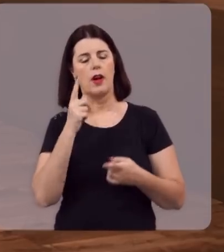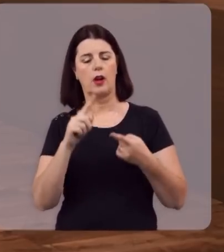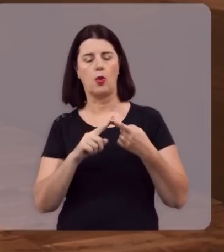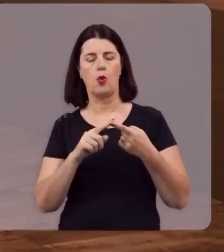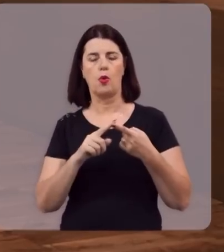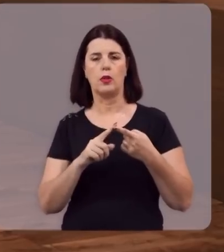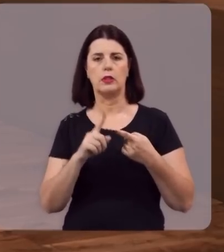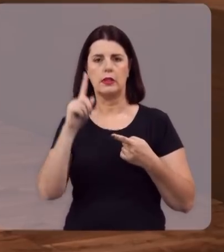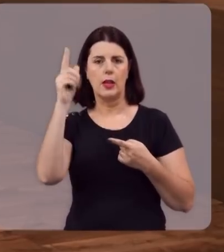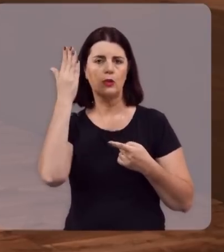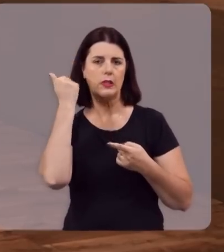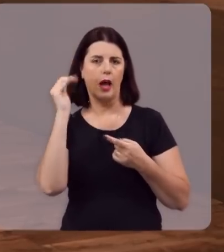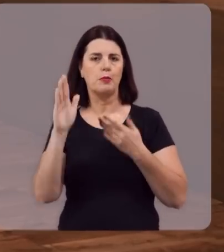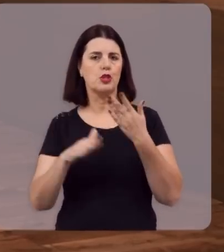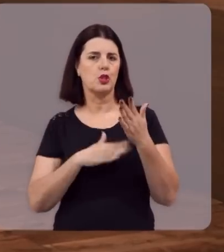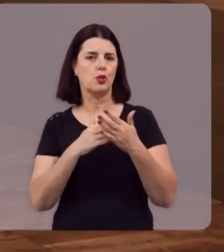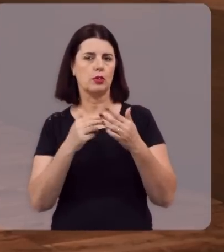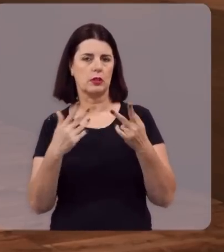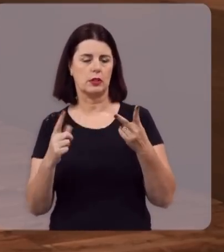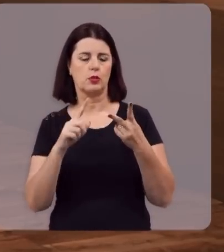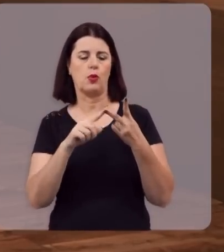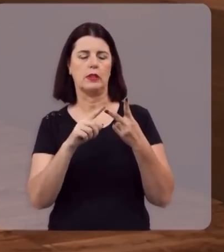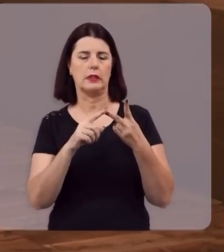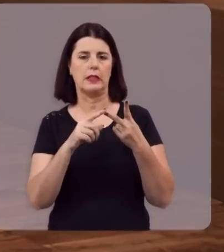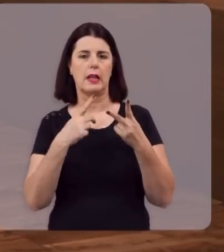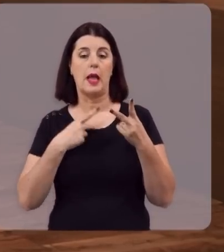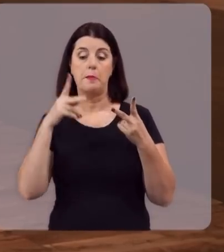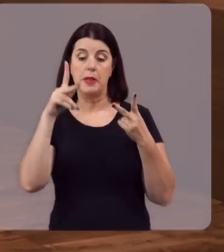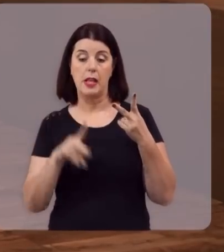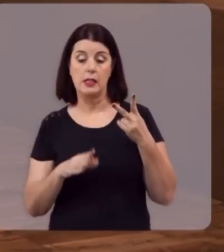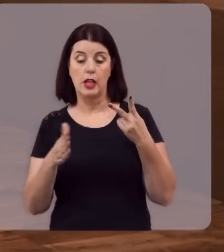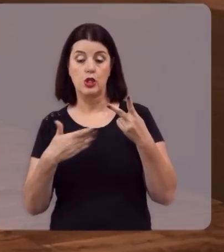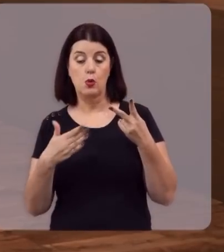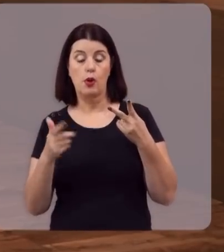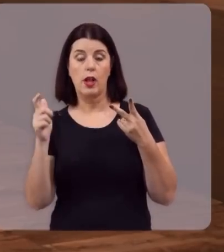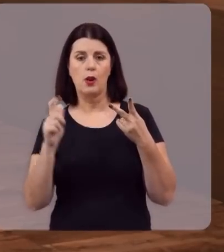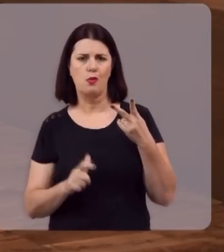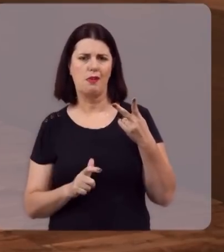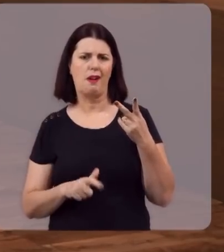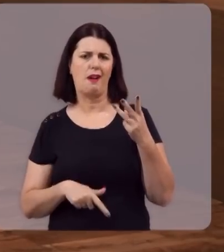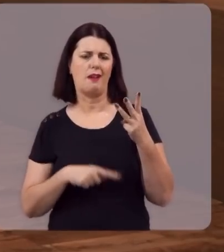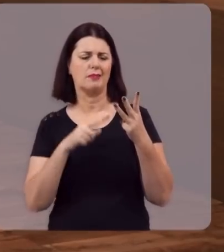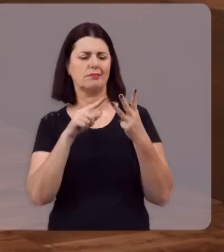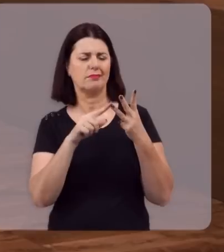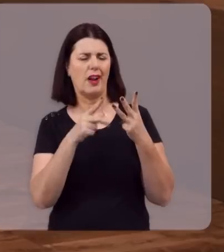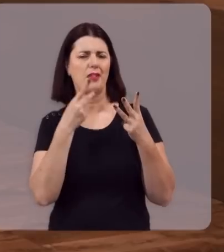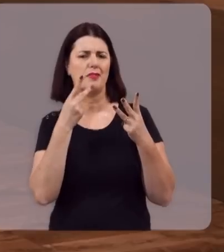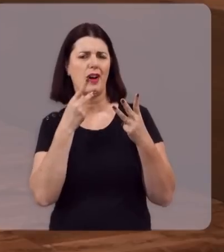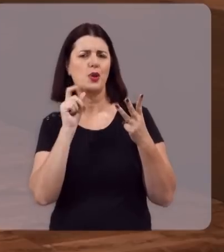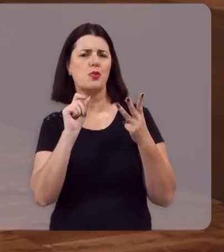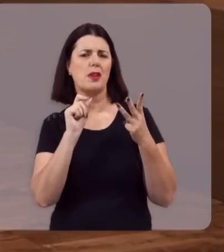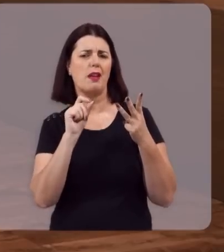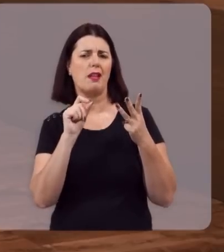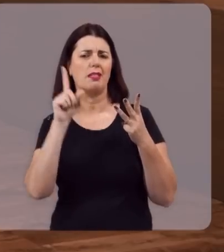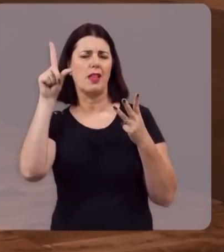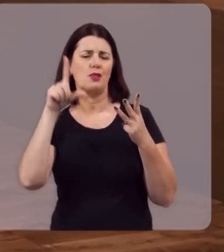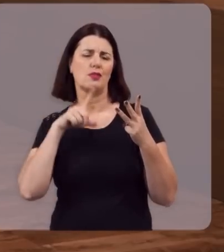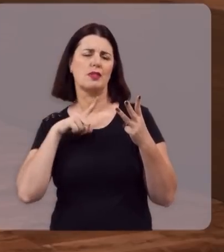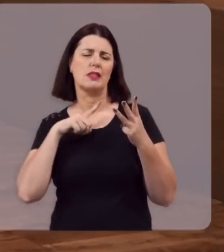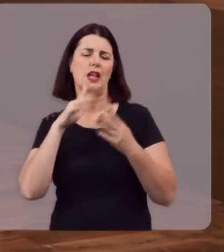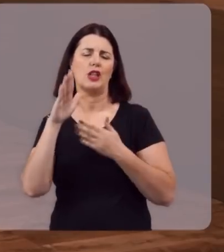tratou da unisciência divina e já que falou da onipresença Divina agora Davi vai falar